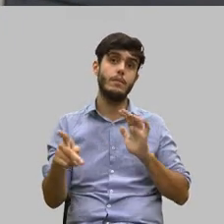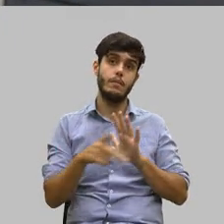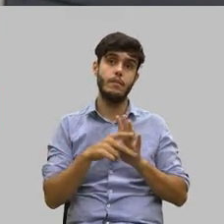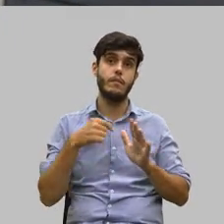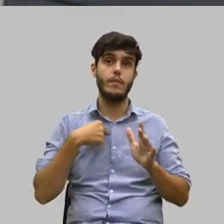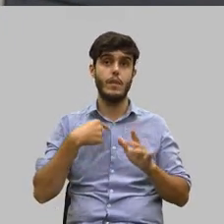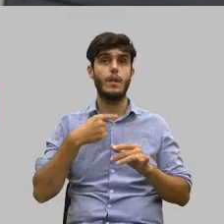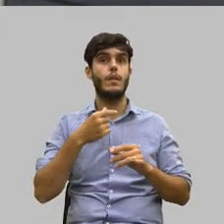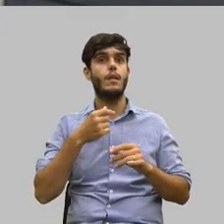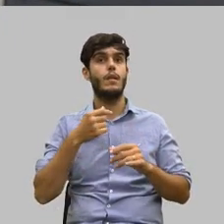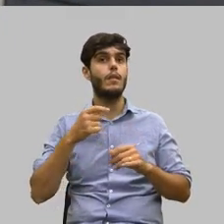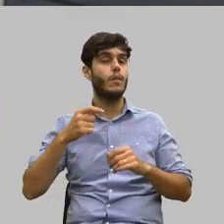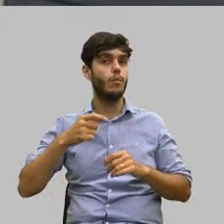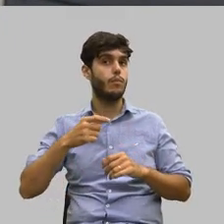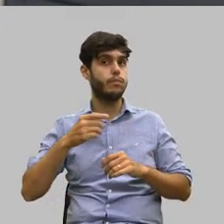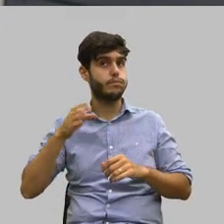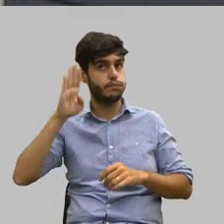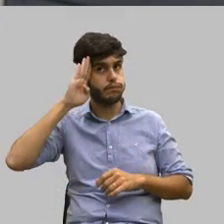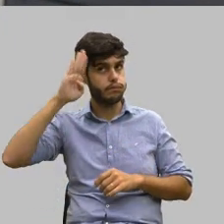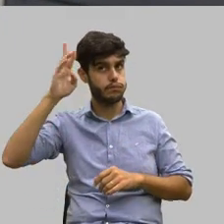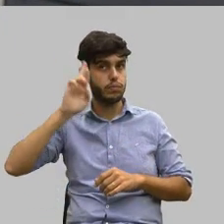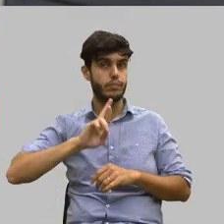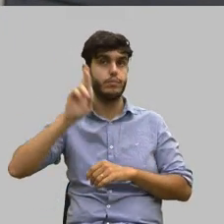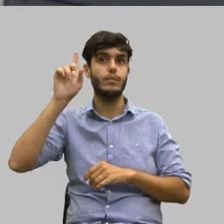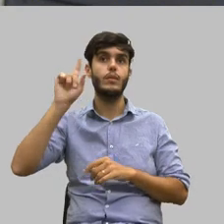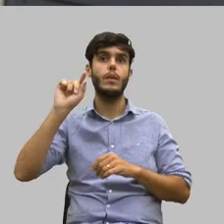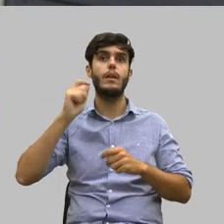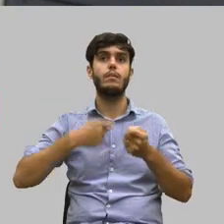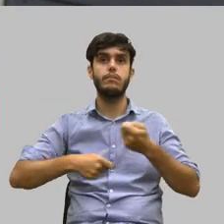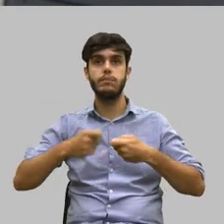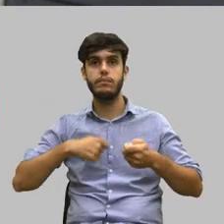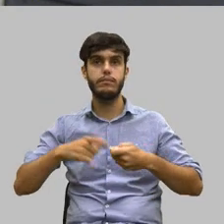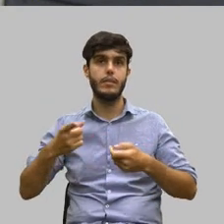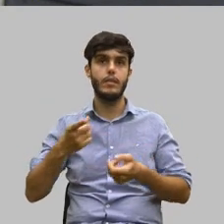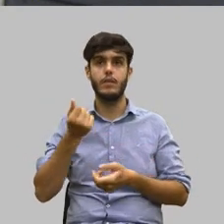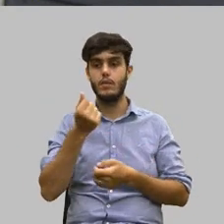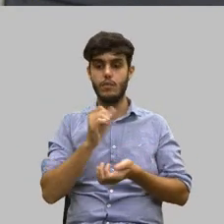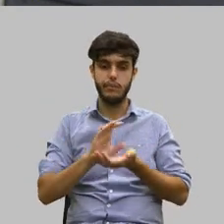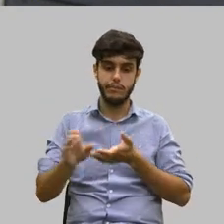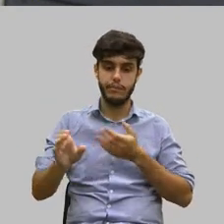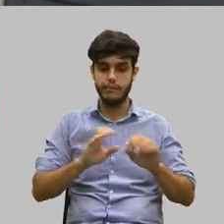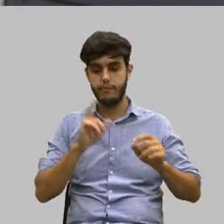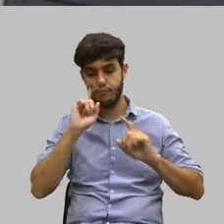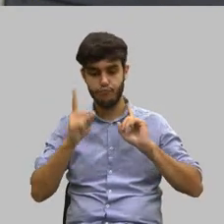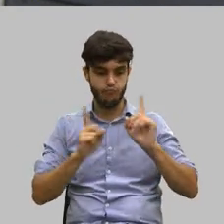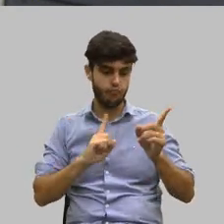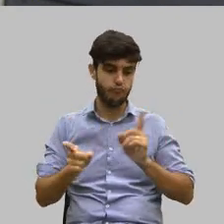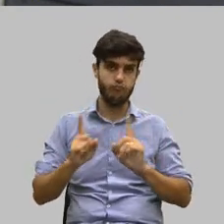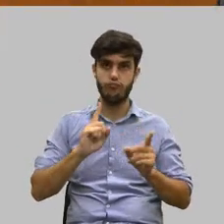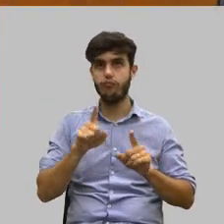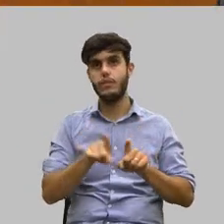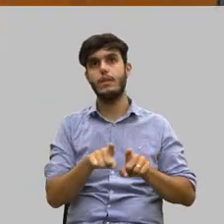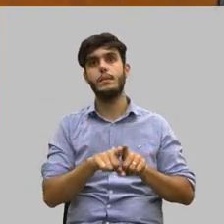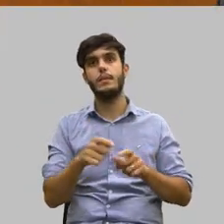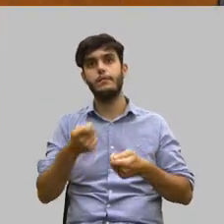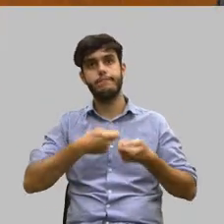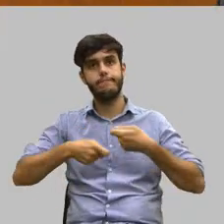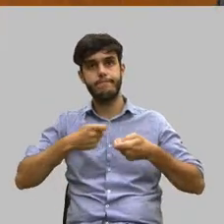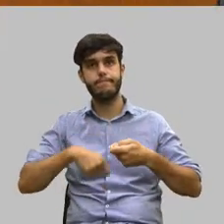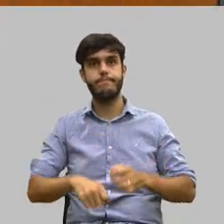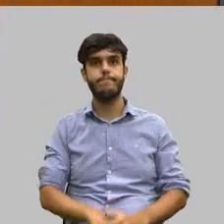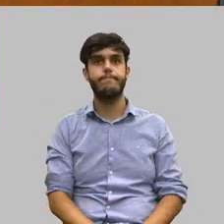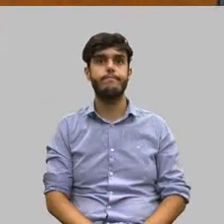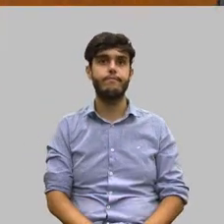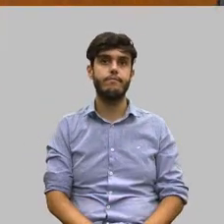a gente faz arbitragem eh para determinados custos em especial de Oficiais mas lá não tem